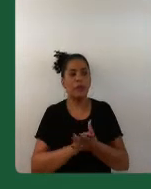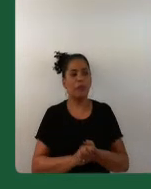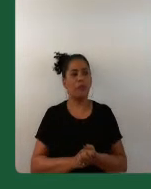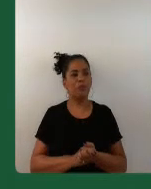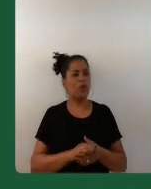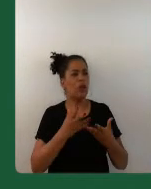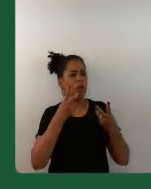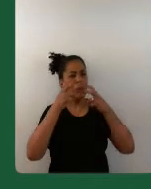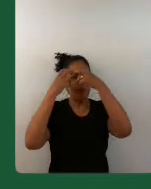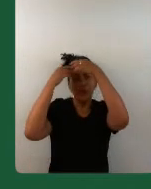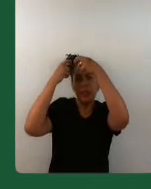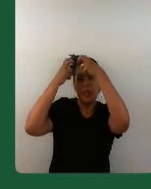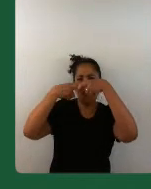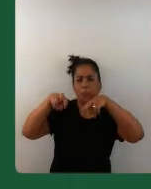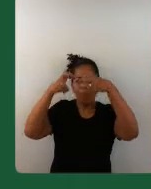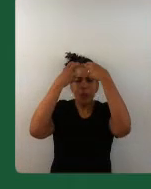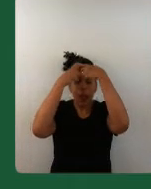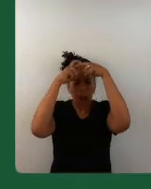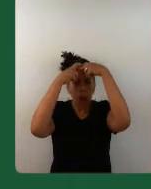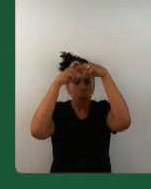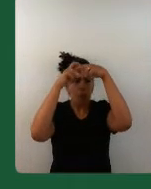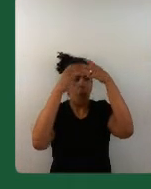traumas